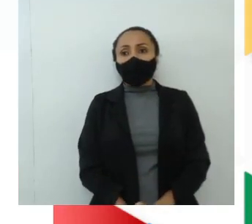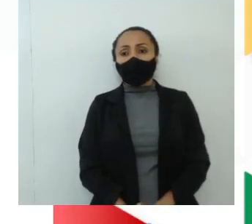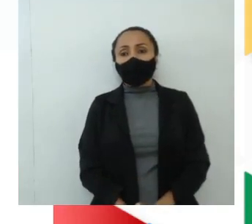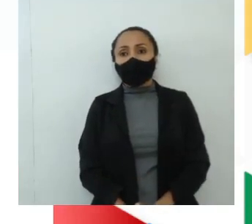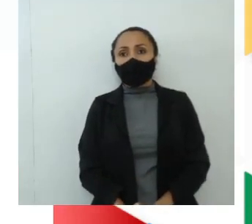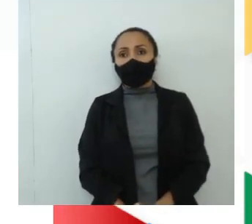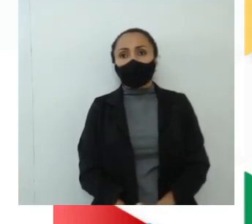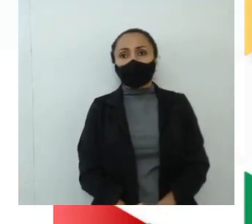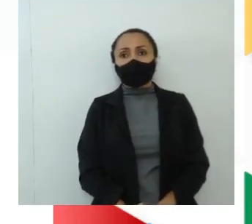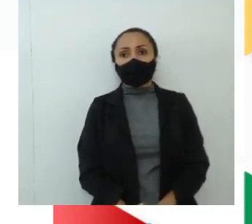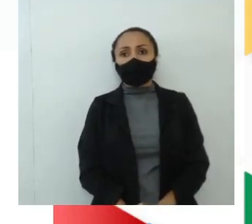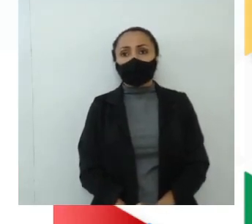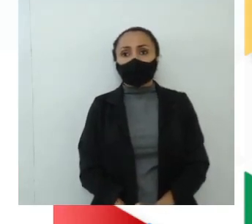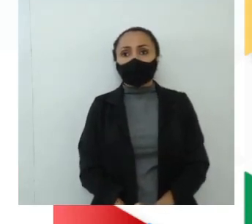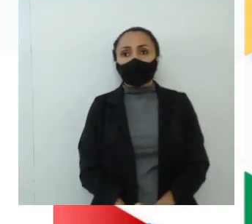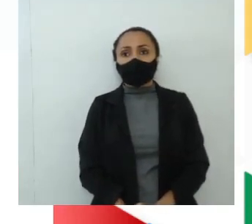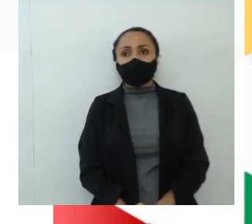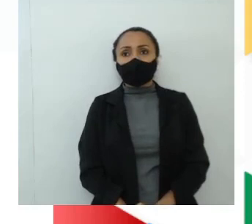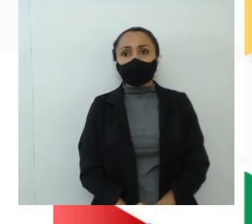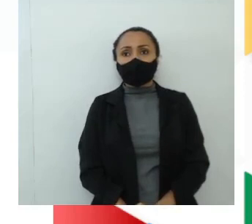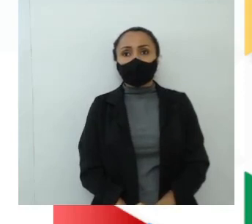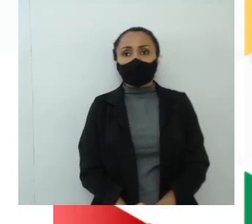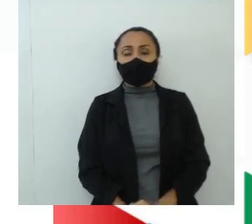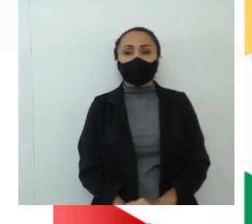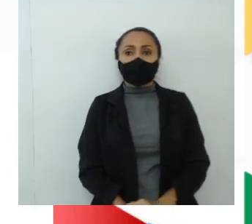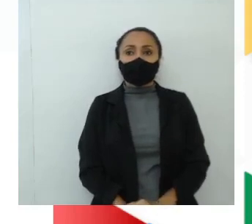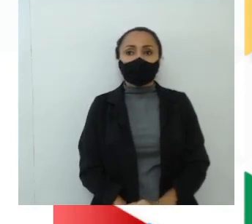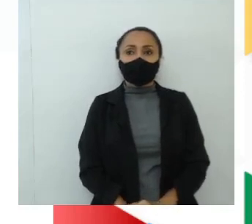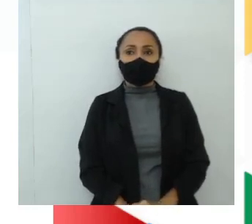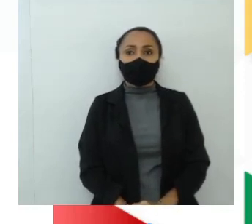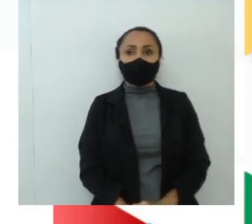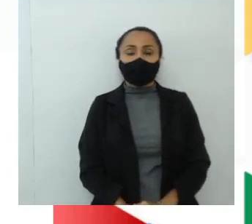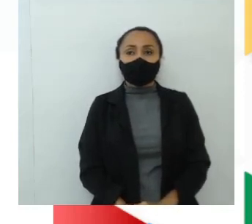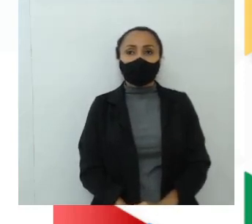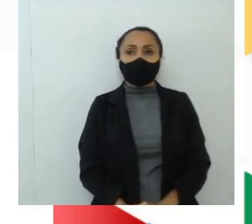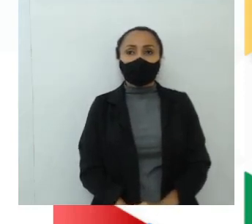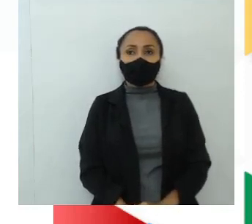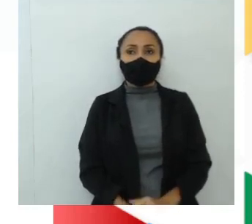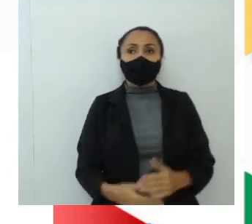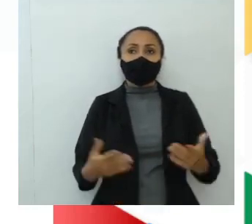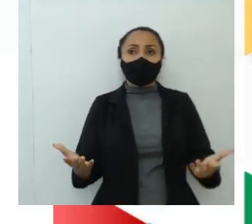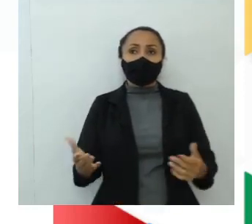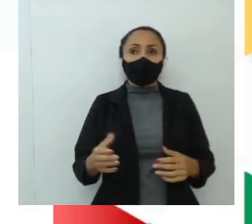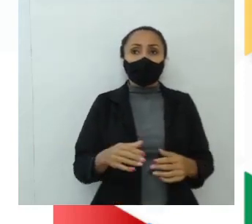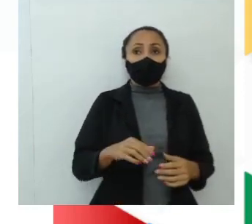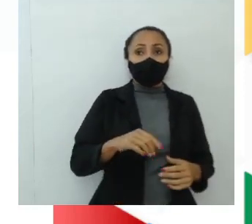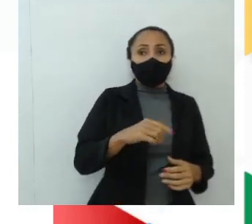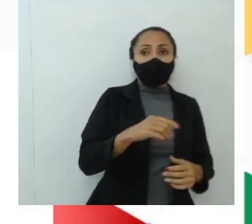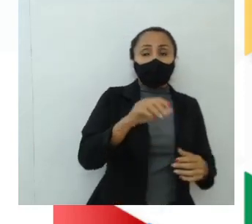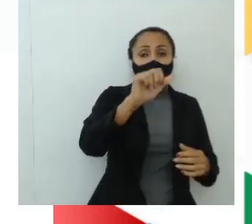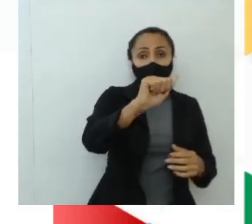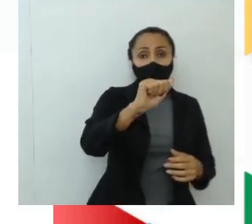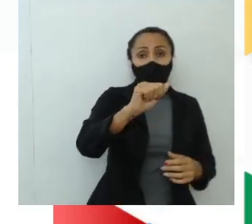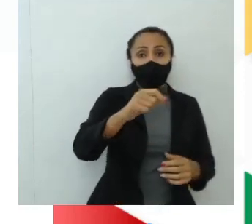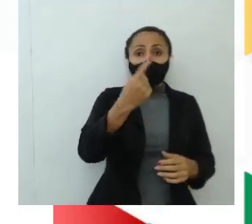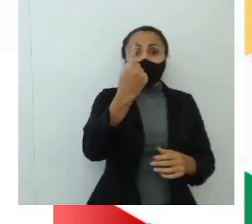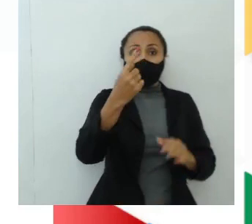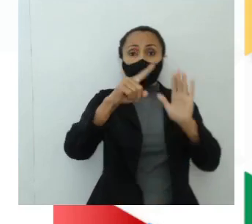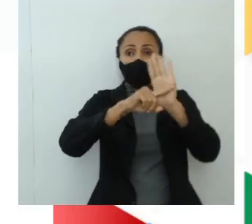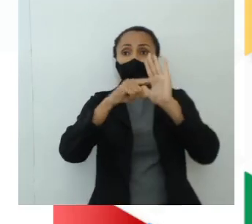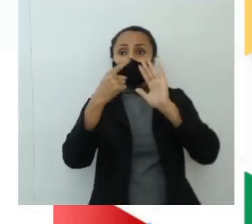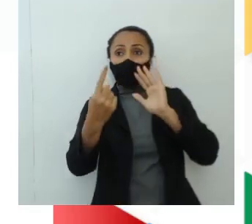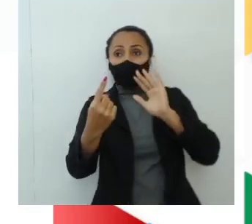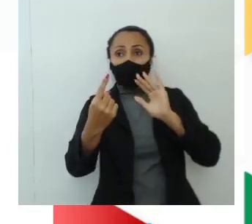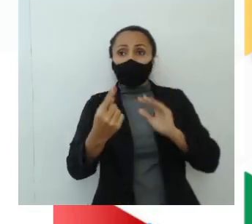ok? Bom, os pontos A, 1 e menos 1 e B,